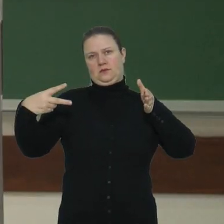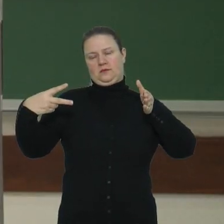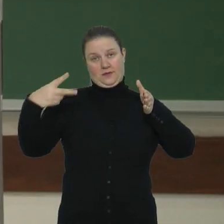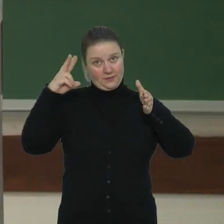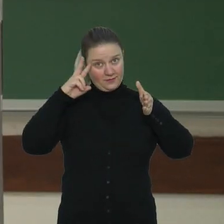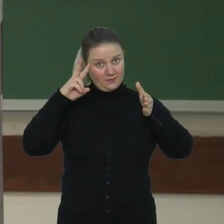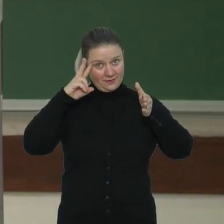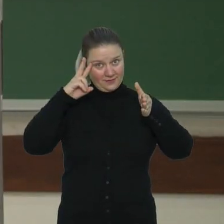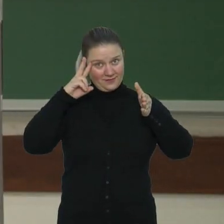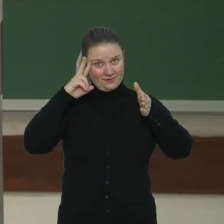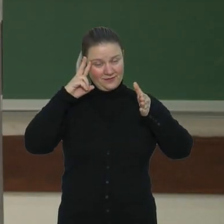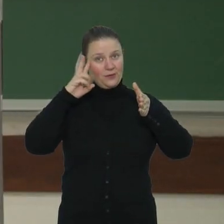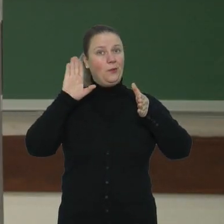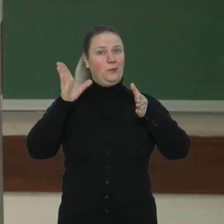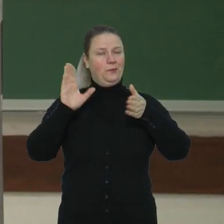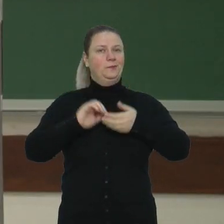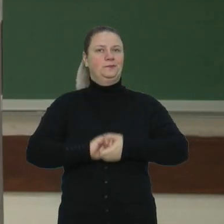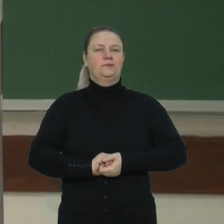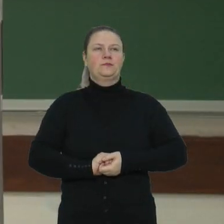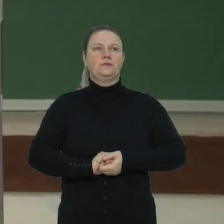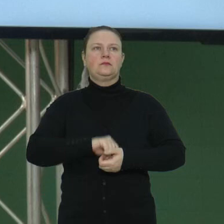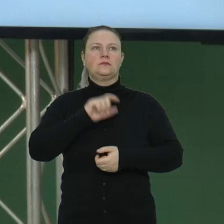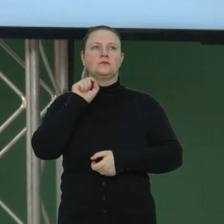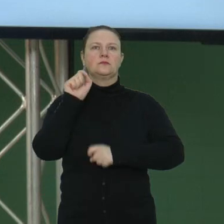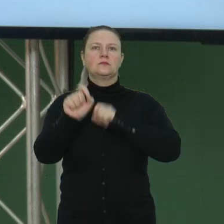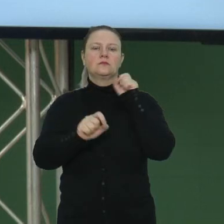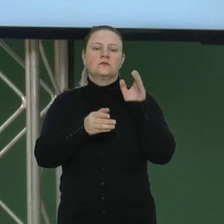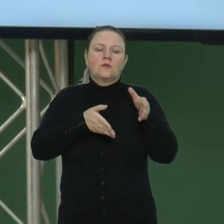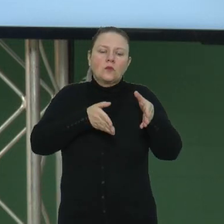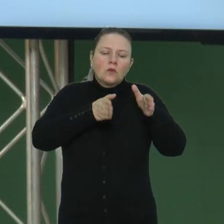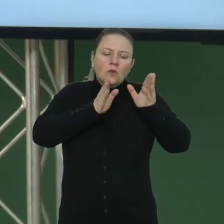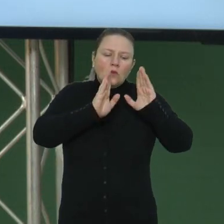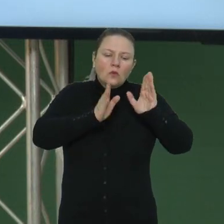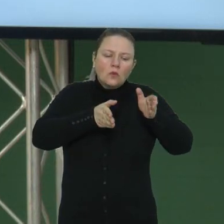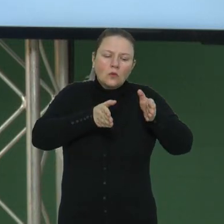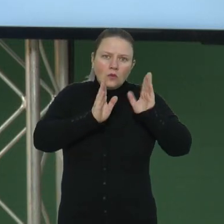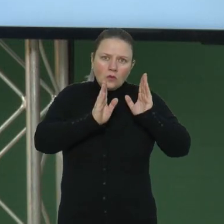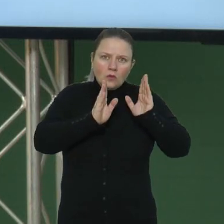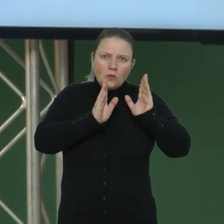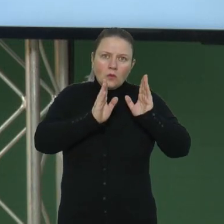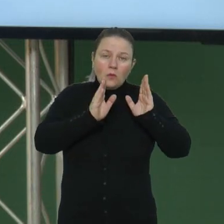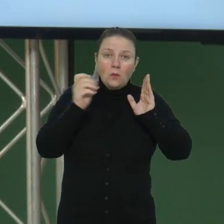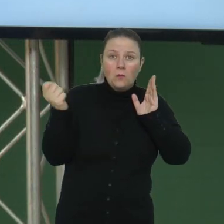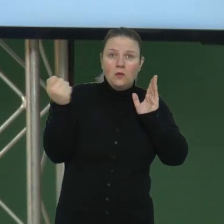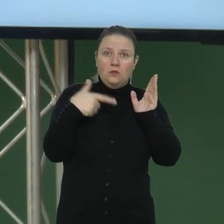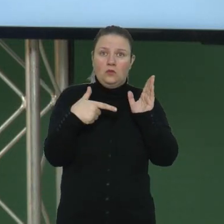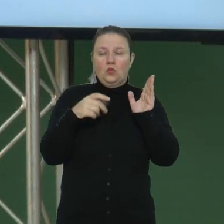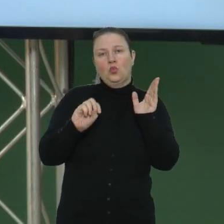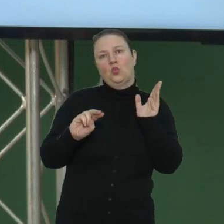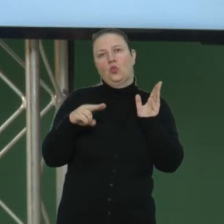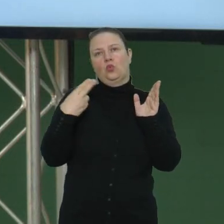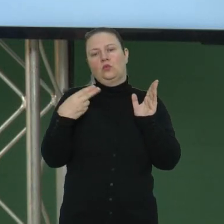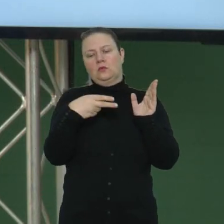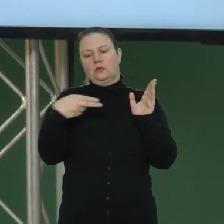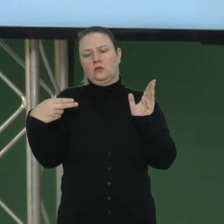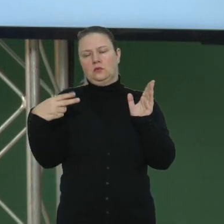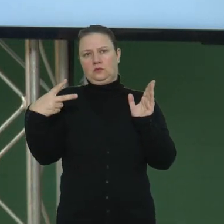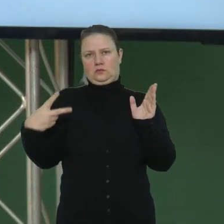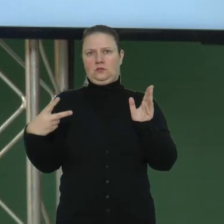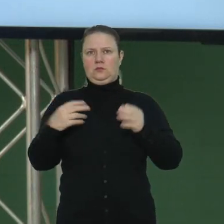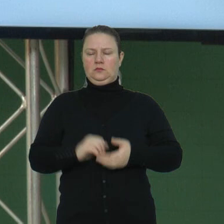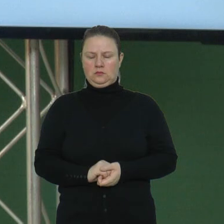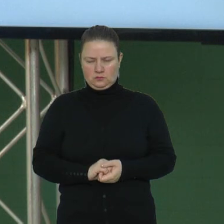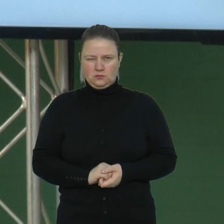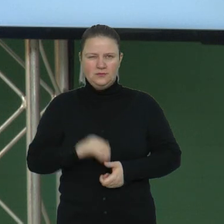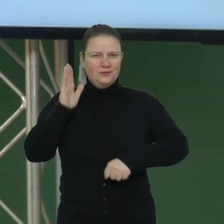ali do lado. Quem que tem o módulo maior ou igual a 2? Ou qual ou quais? Certo?